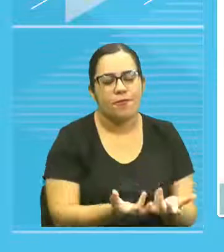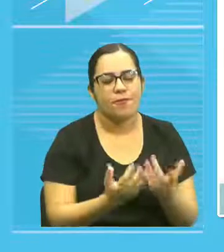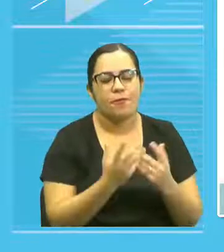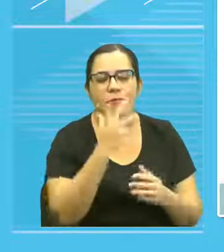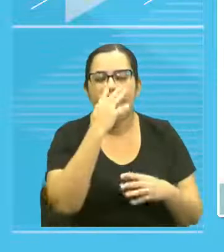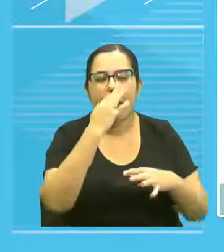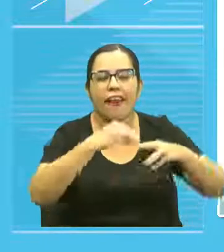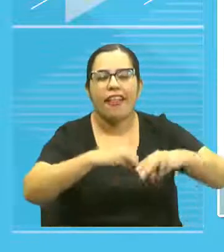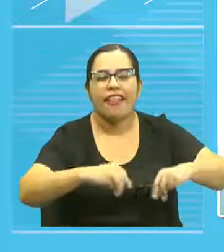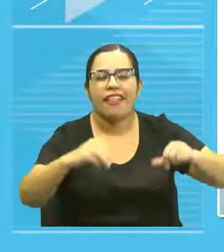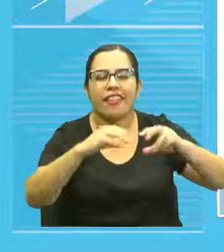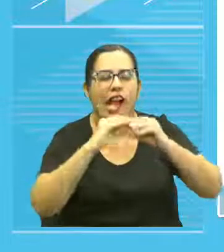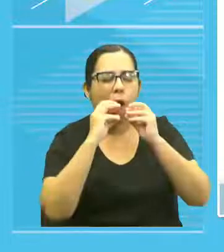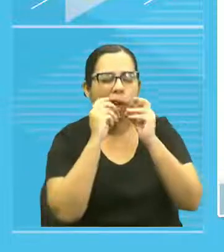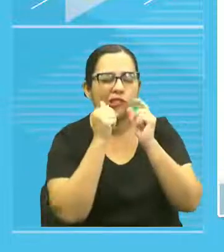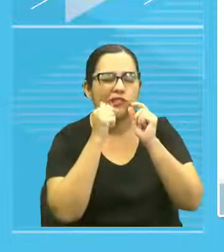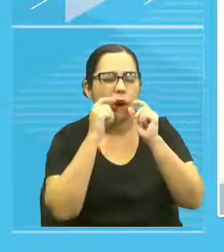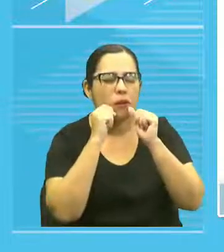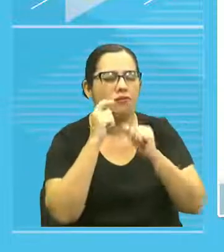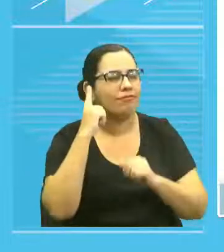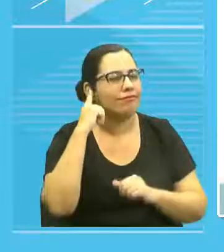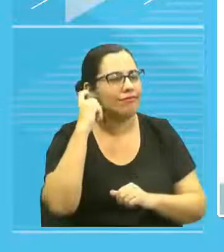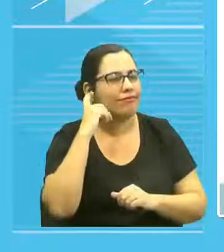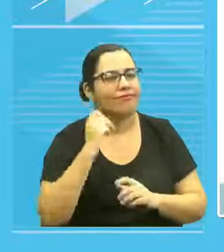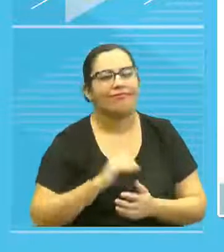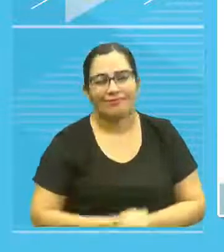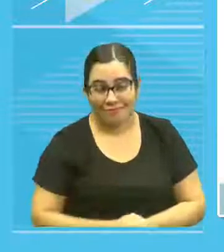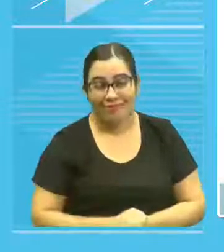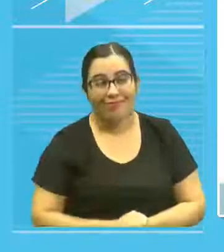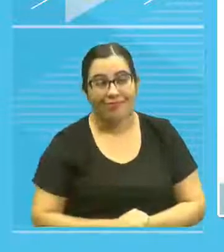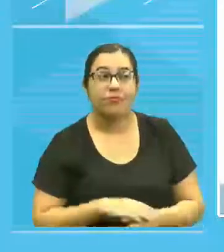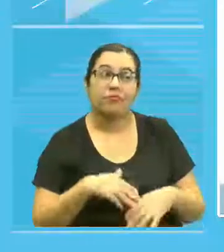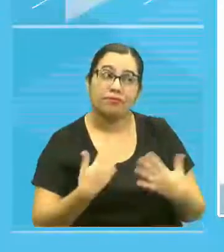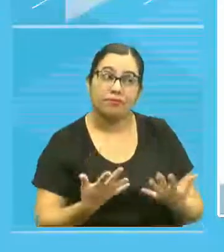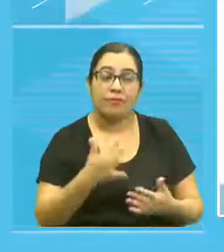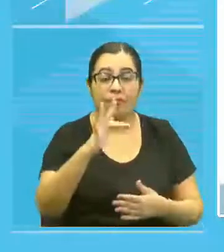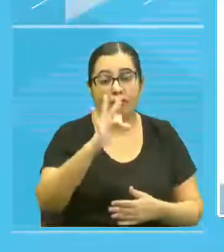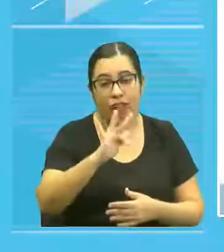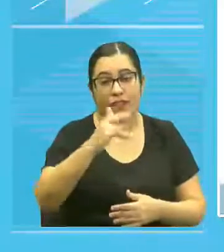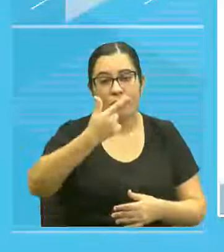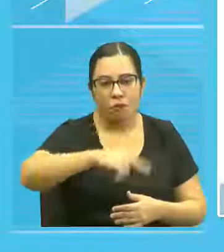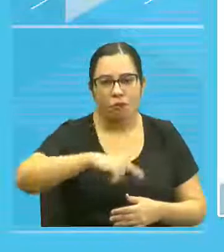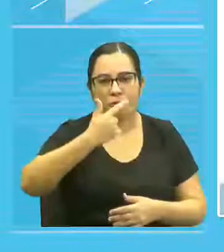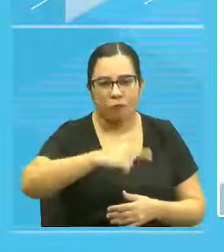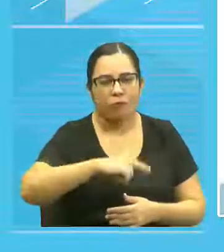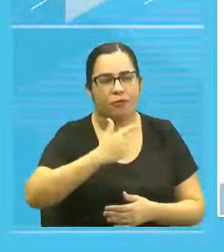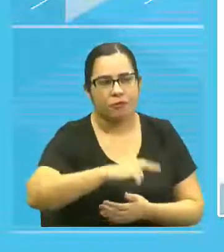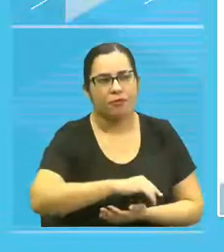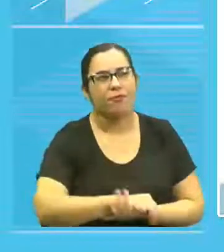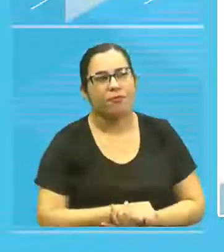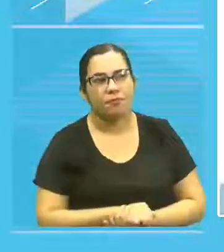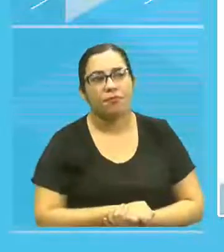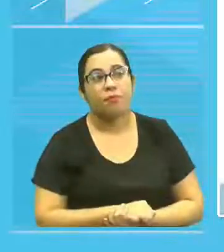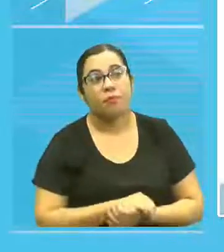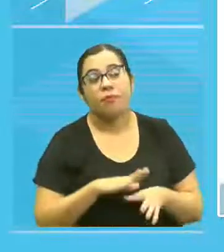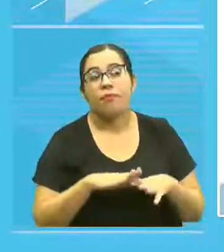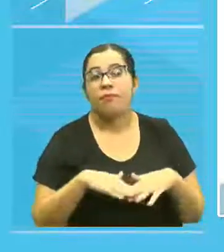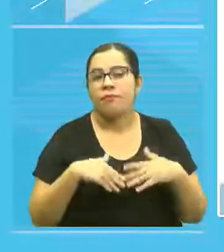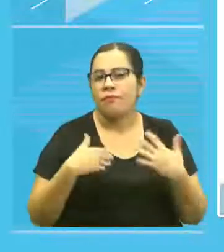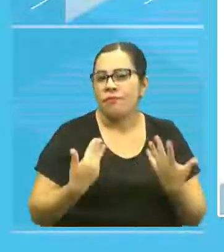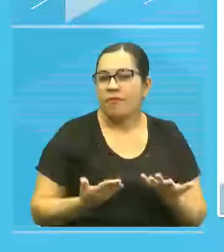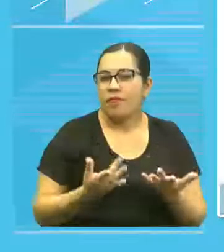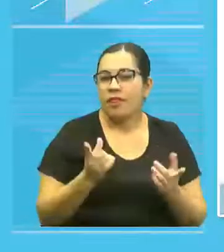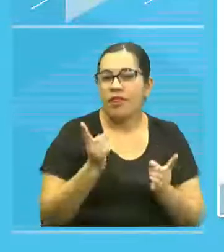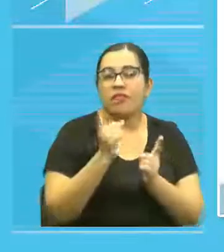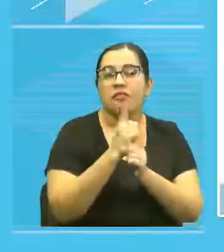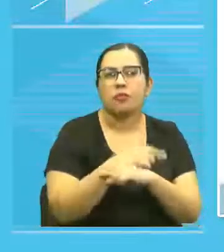essa essa repetição aí exagerada da letra F Qual é o seu